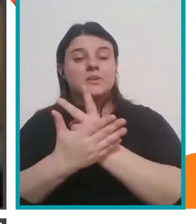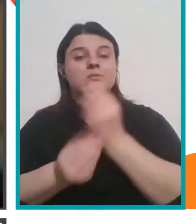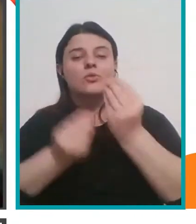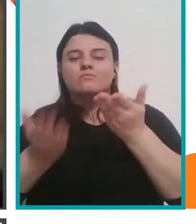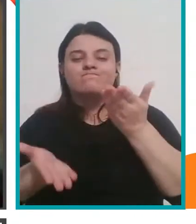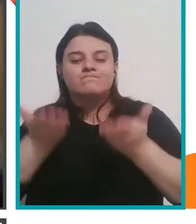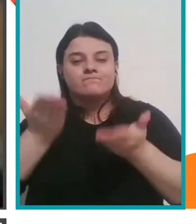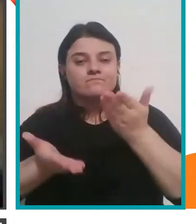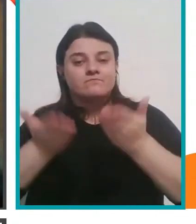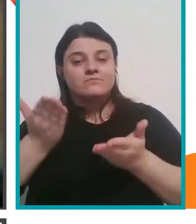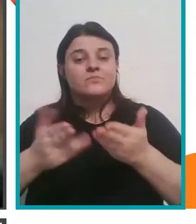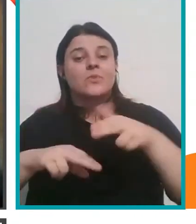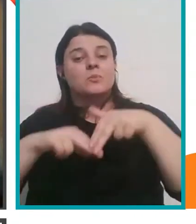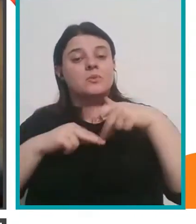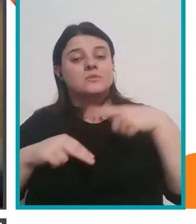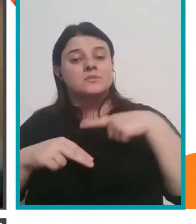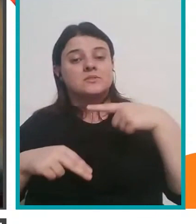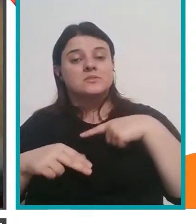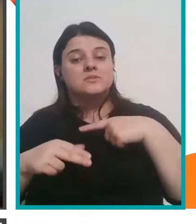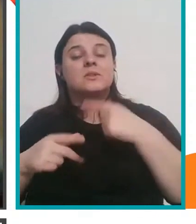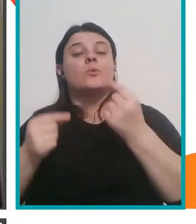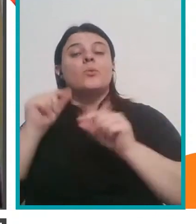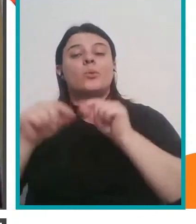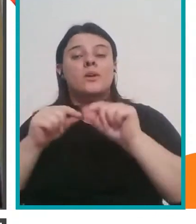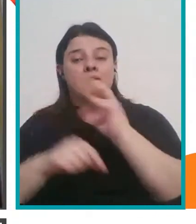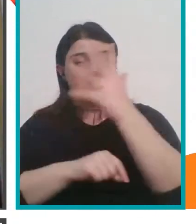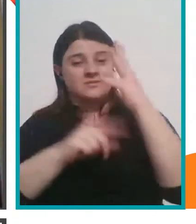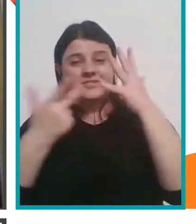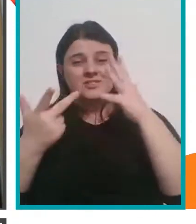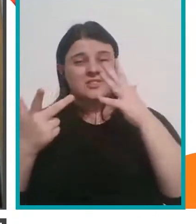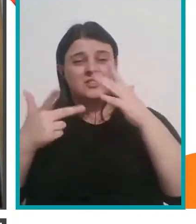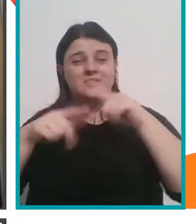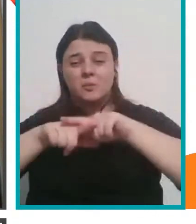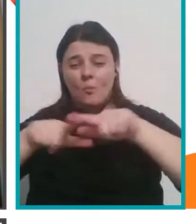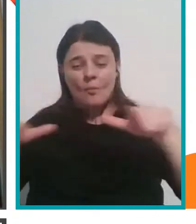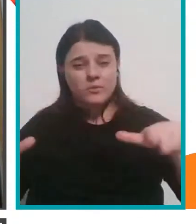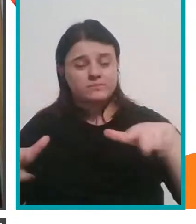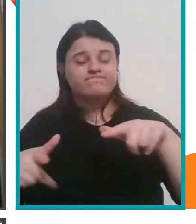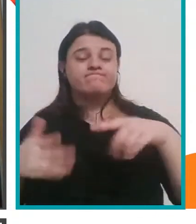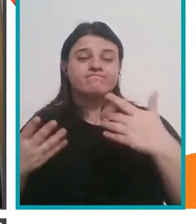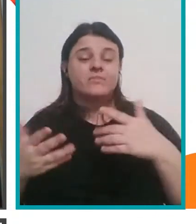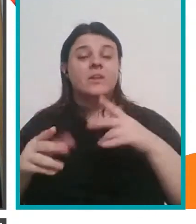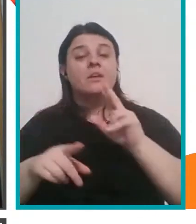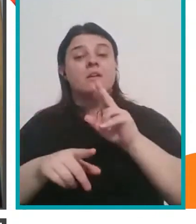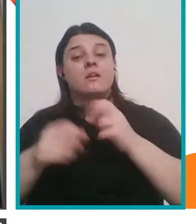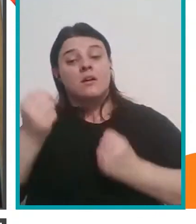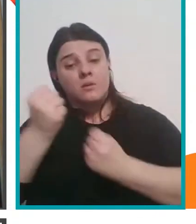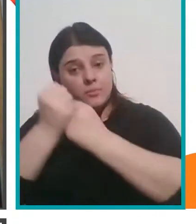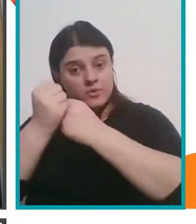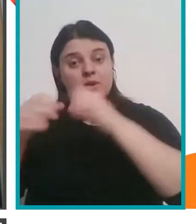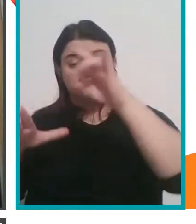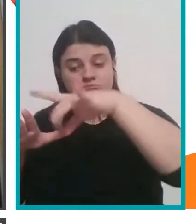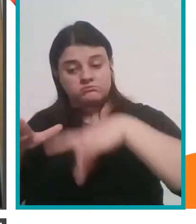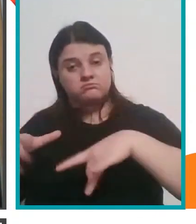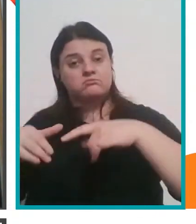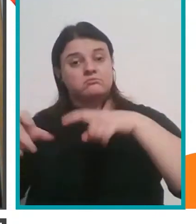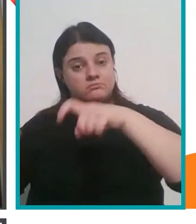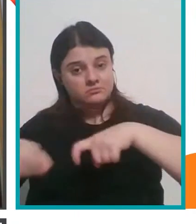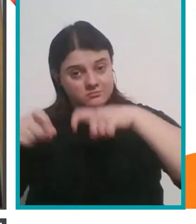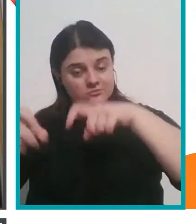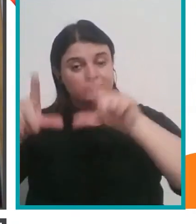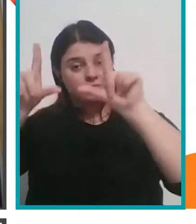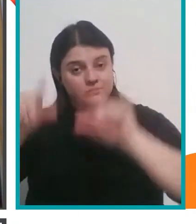da supressão legal de vegetação. A gente pode apoiar o plano de agricultura de baixa emissão de carbono, a